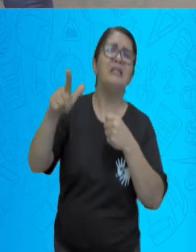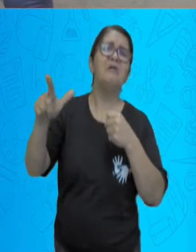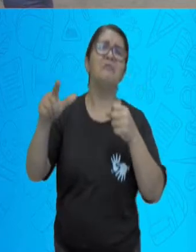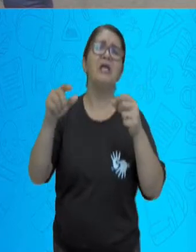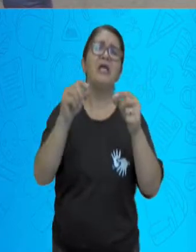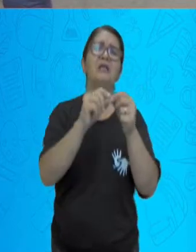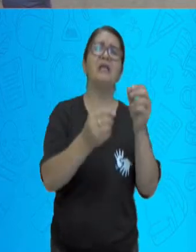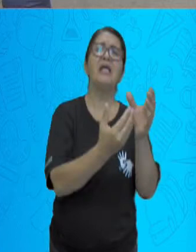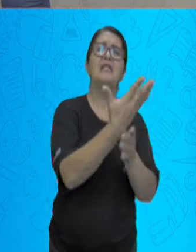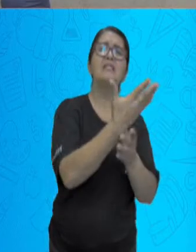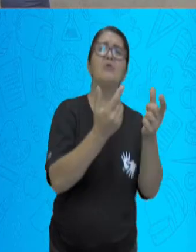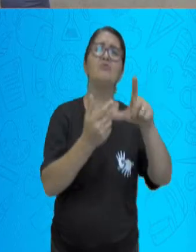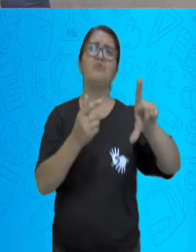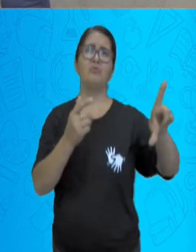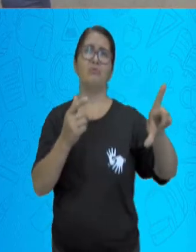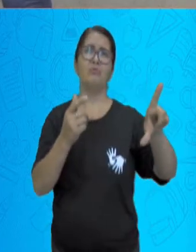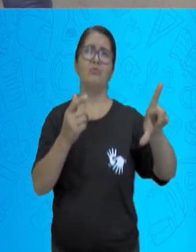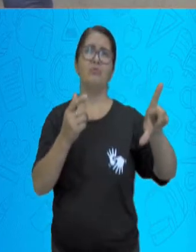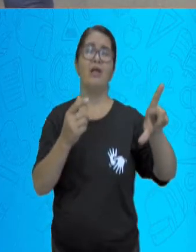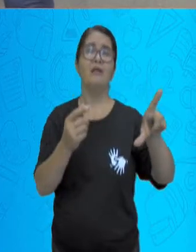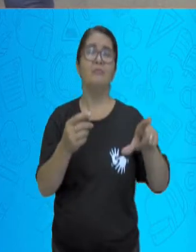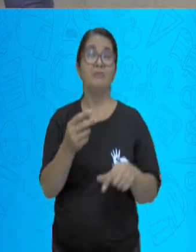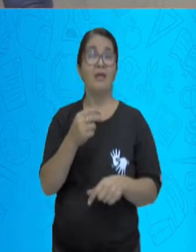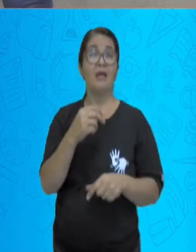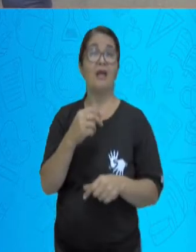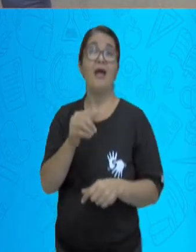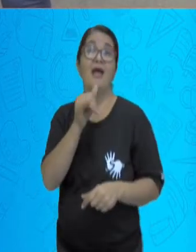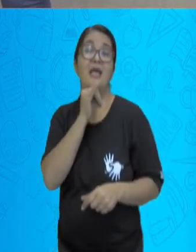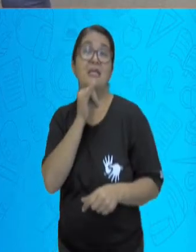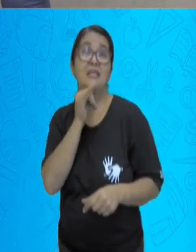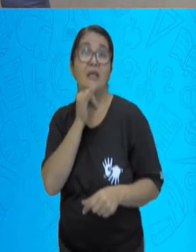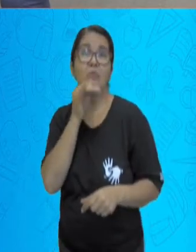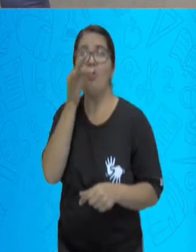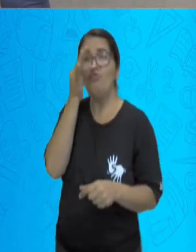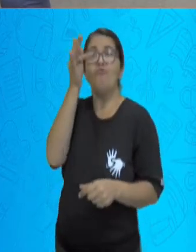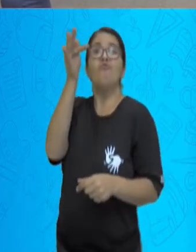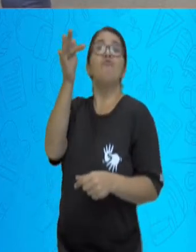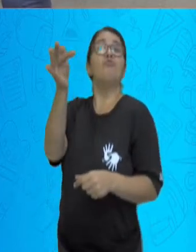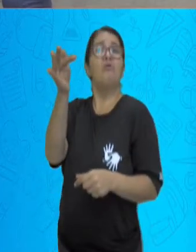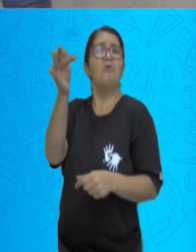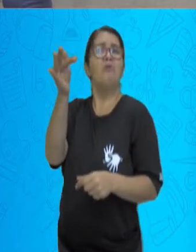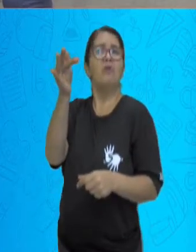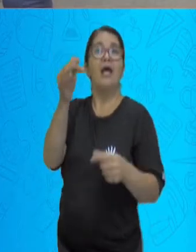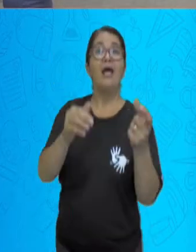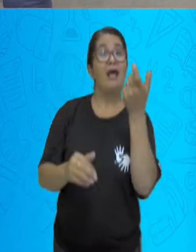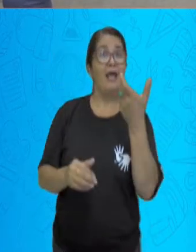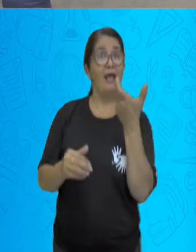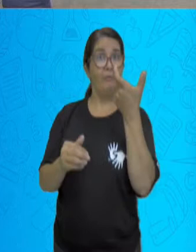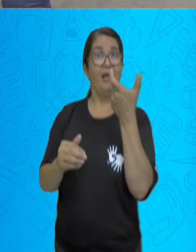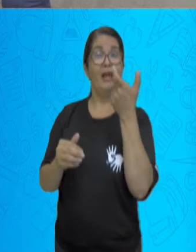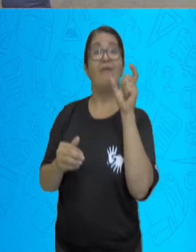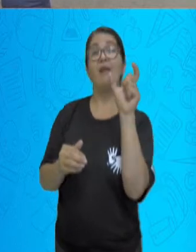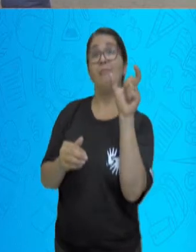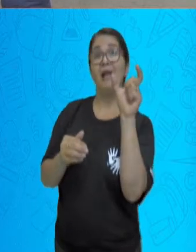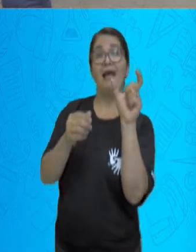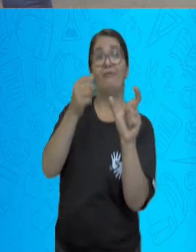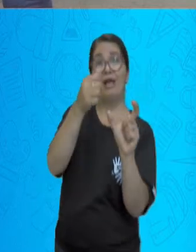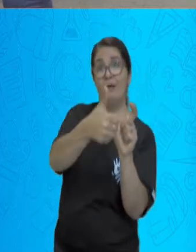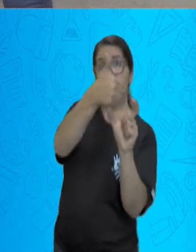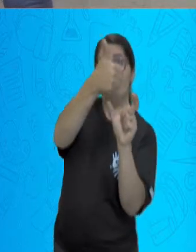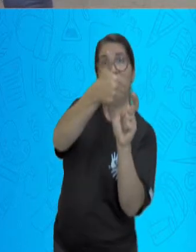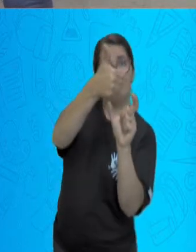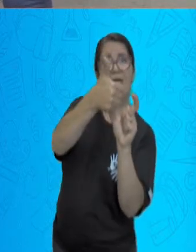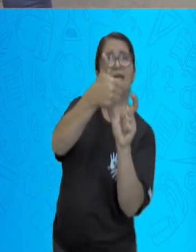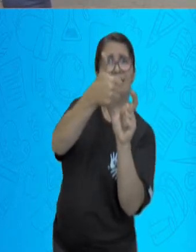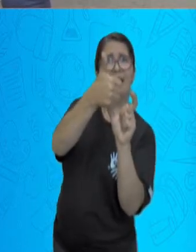origina de outro nome. Por exemplo, flor. A palavra flor, ela é primitiva, ela é a primeira palavra. Por